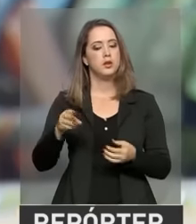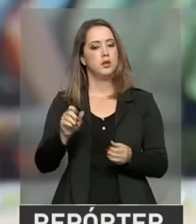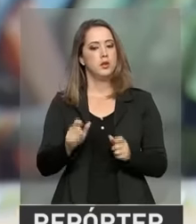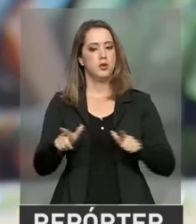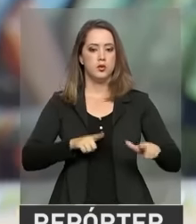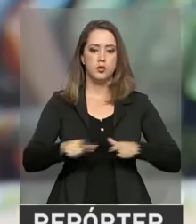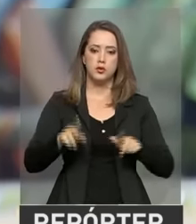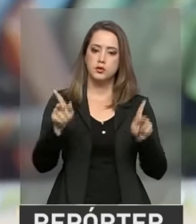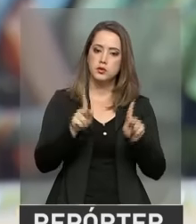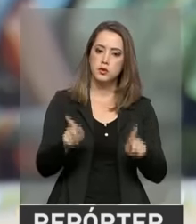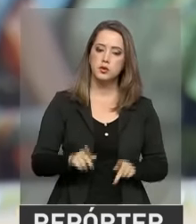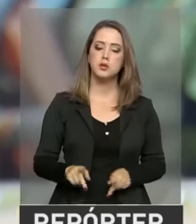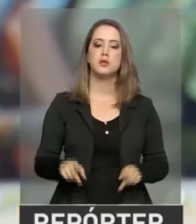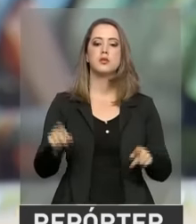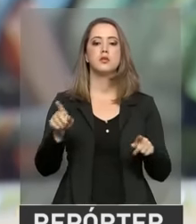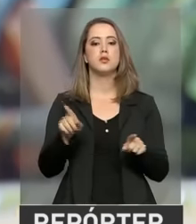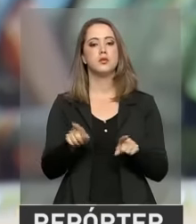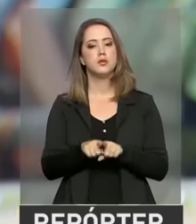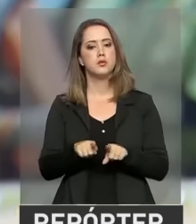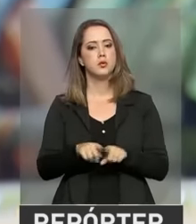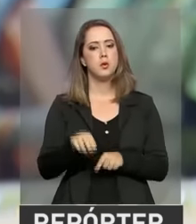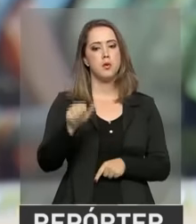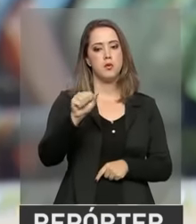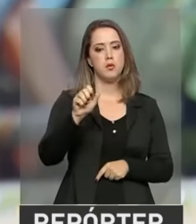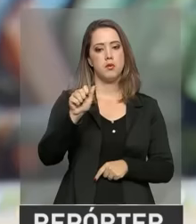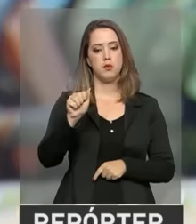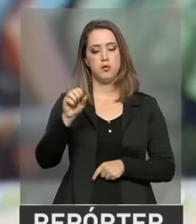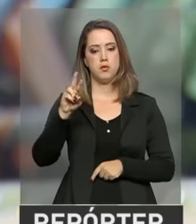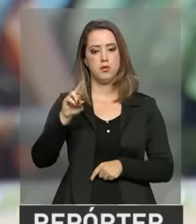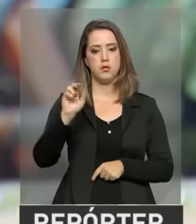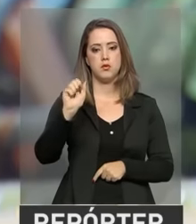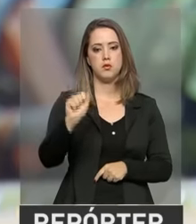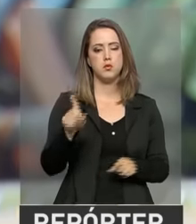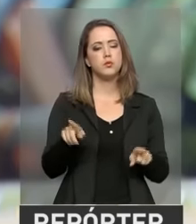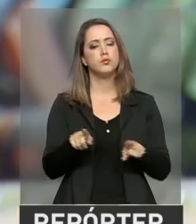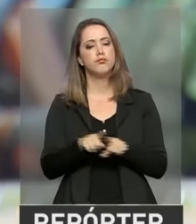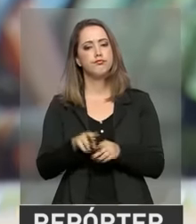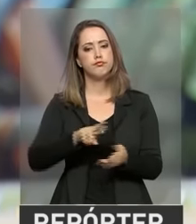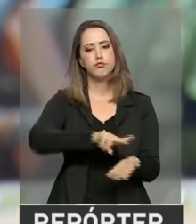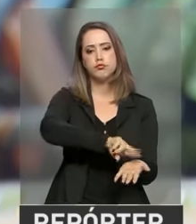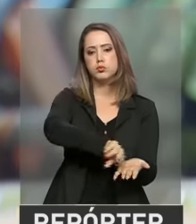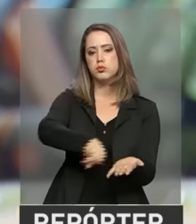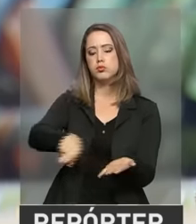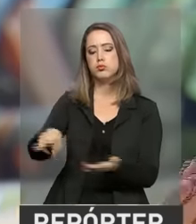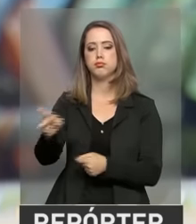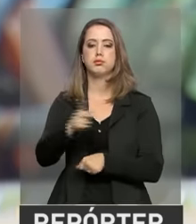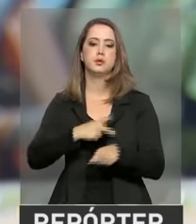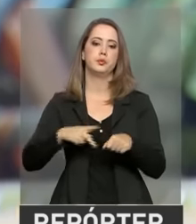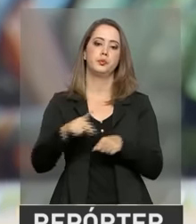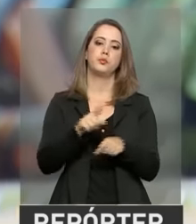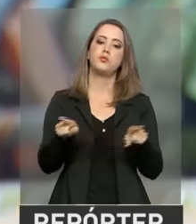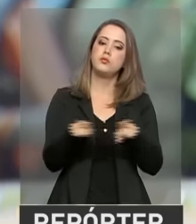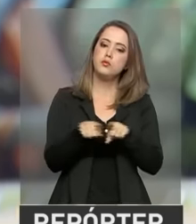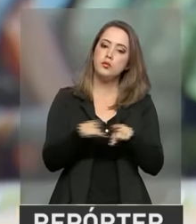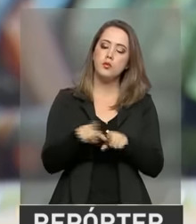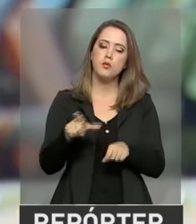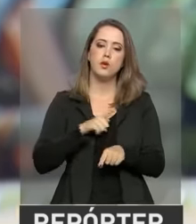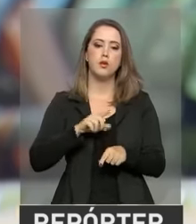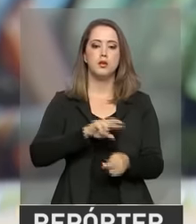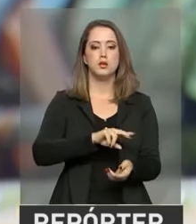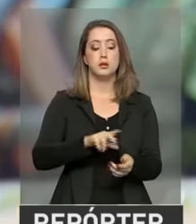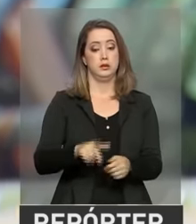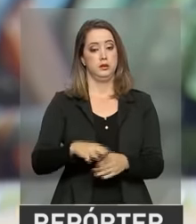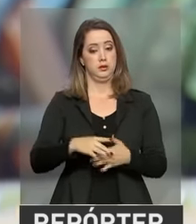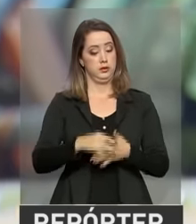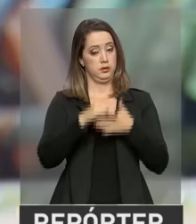da República democrática do congo do Saara Ocidental e da Costa do Marfim além de ter o Comando Naval da missão de